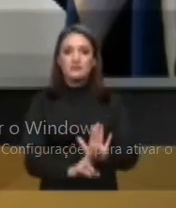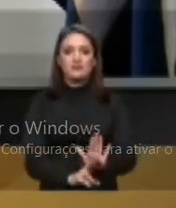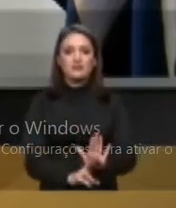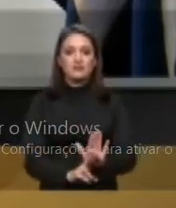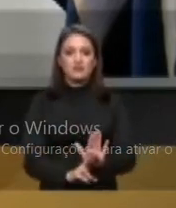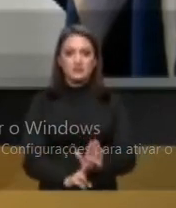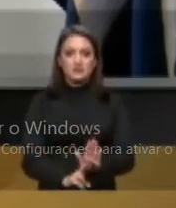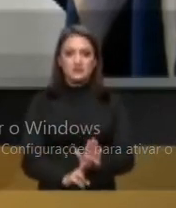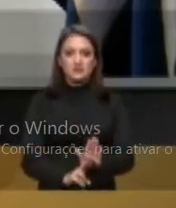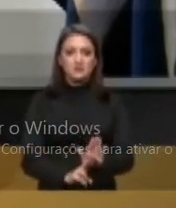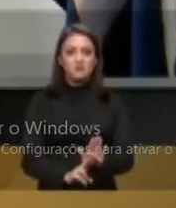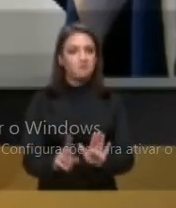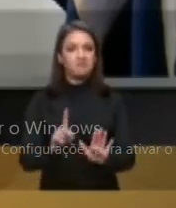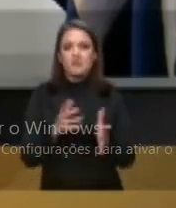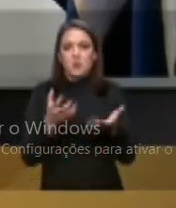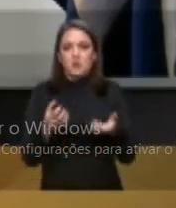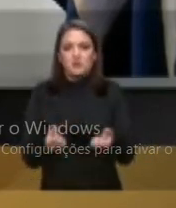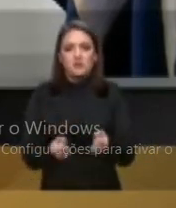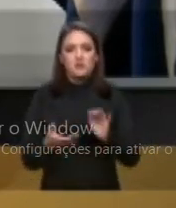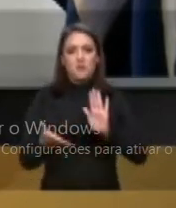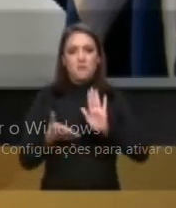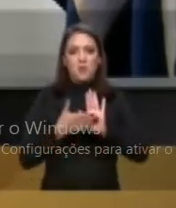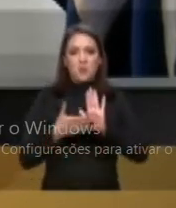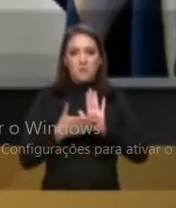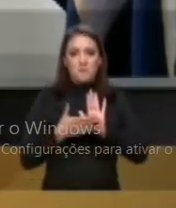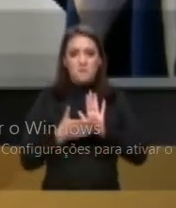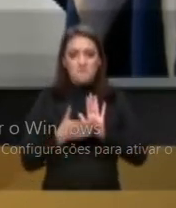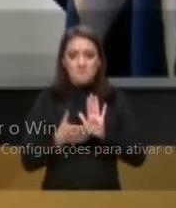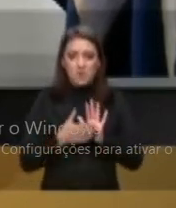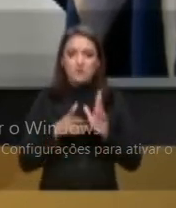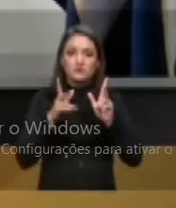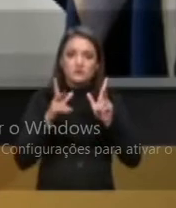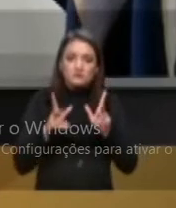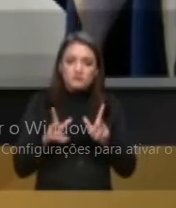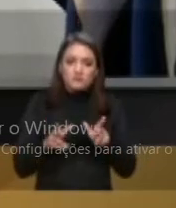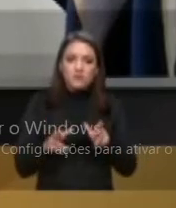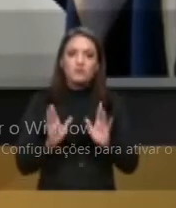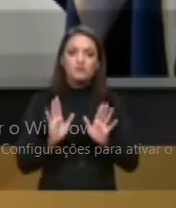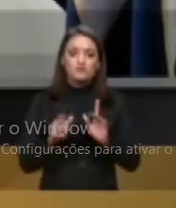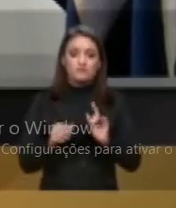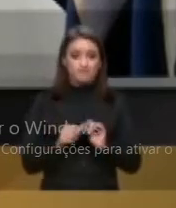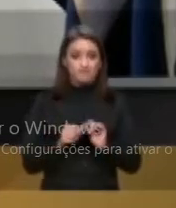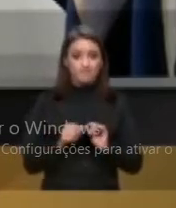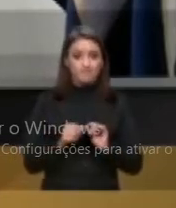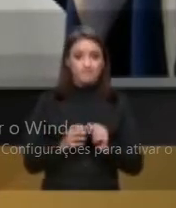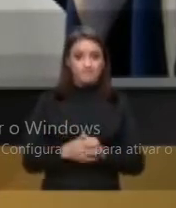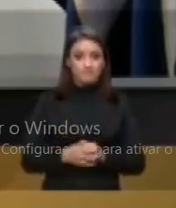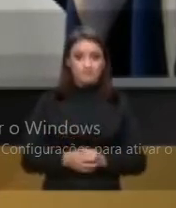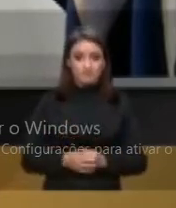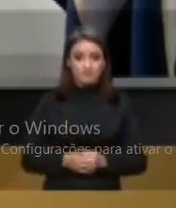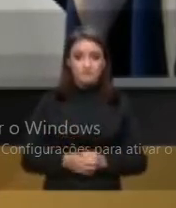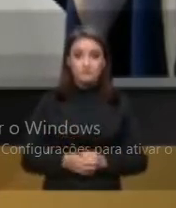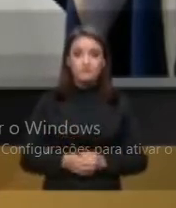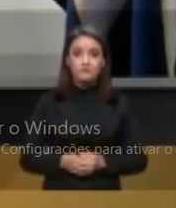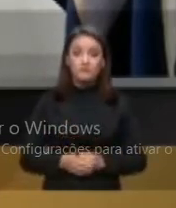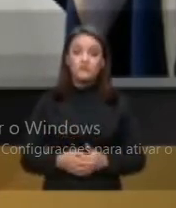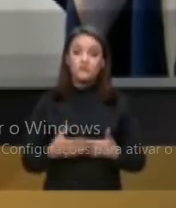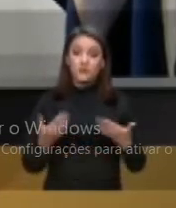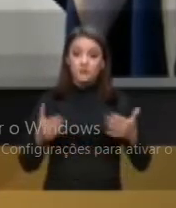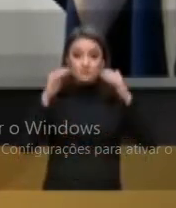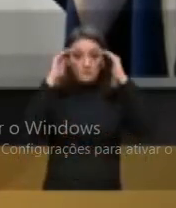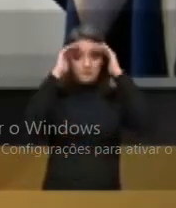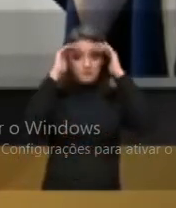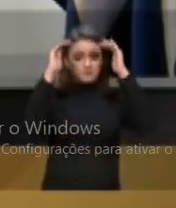representação política, não se mostram atados à proposta de direito novo, tal como encaminhado ao Parlamento,